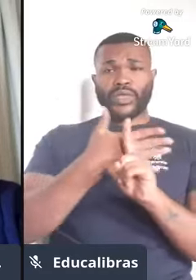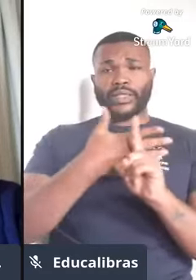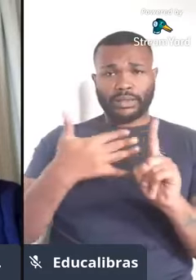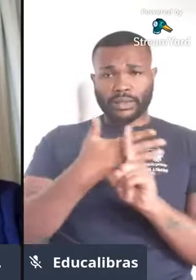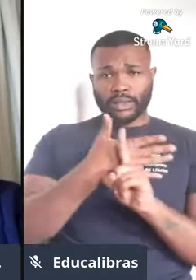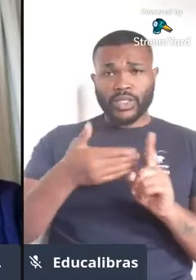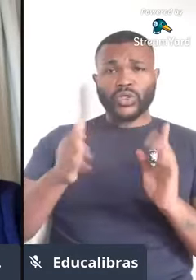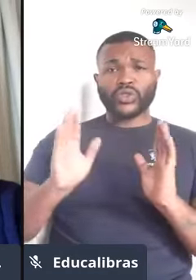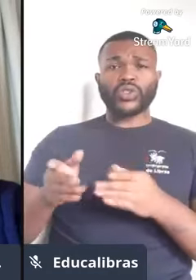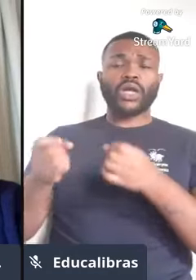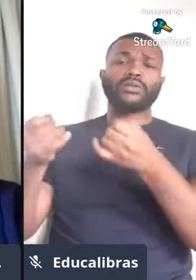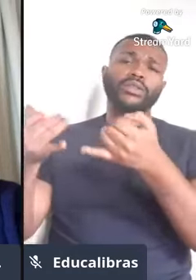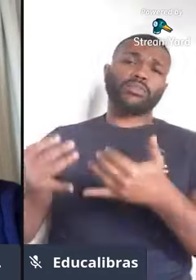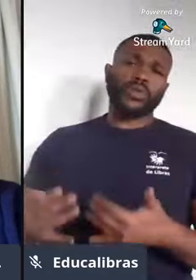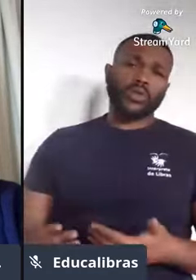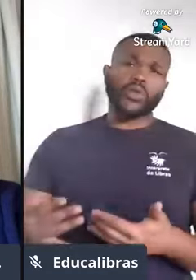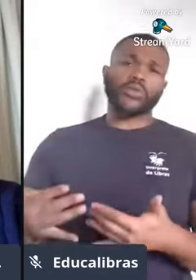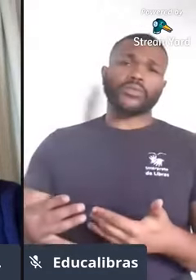mencionou